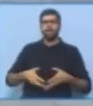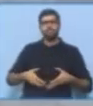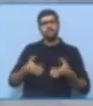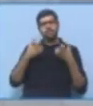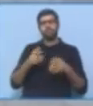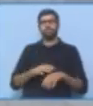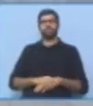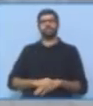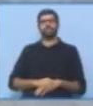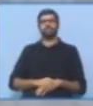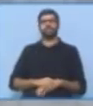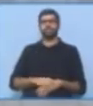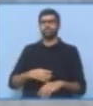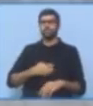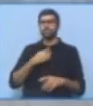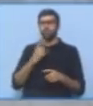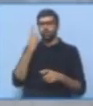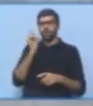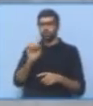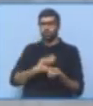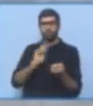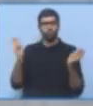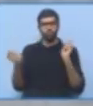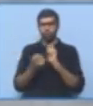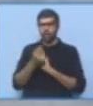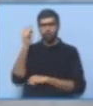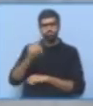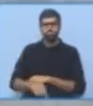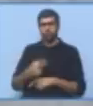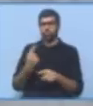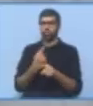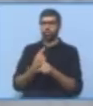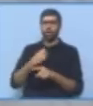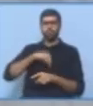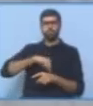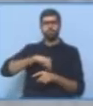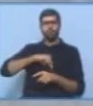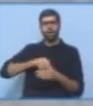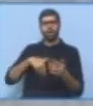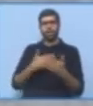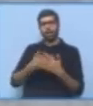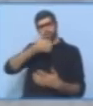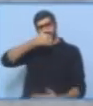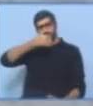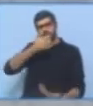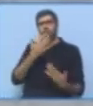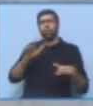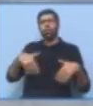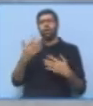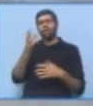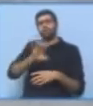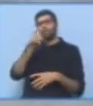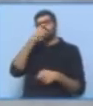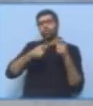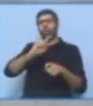Sentiu uma mudança radical na sua vida? Algo que a preencheu interiormente e também na forma de se relacionar com os